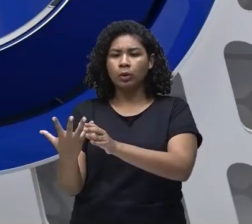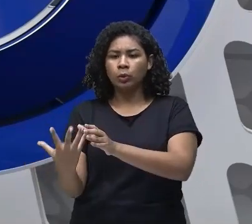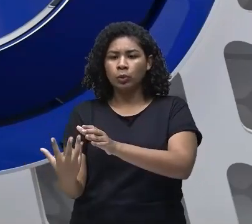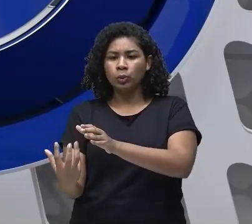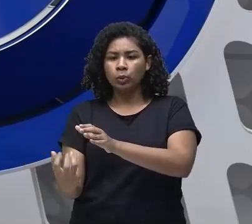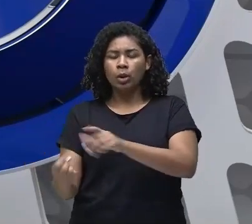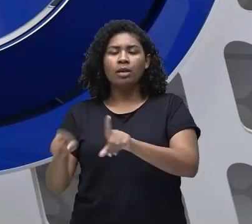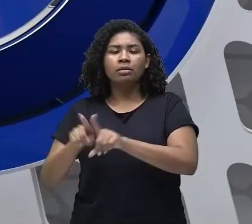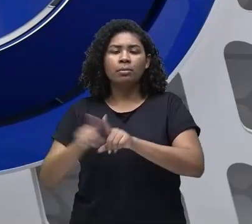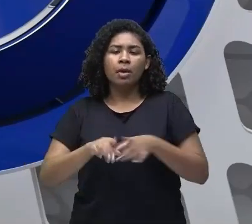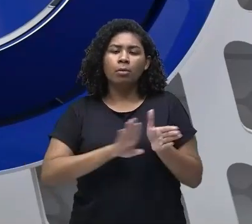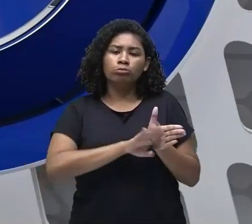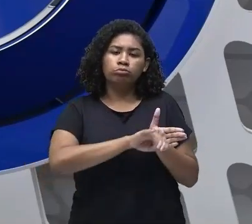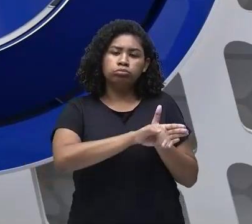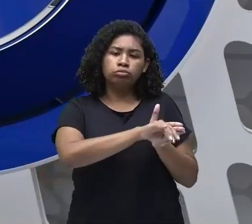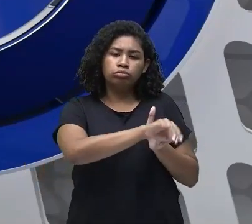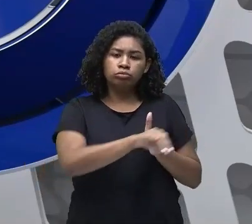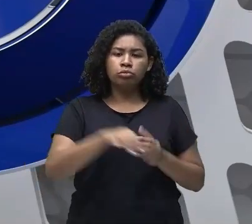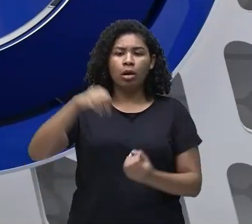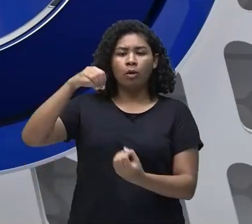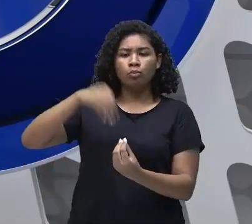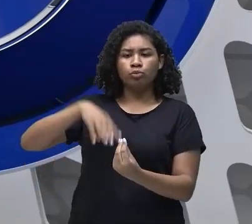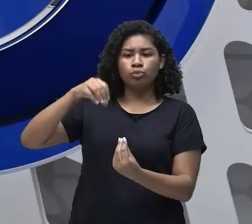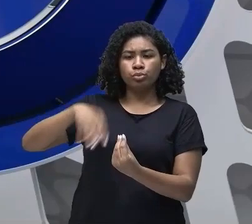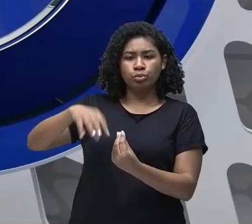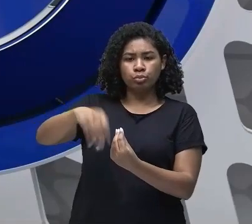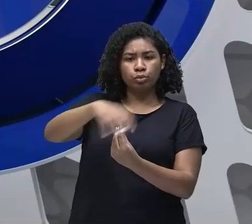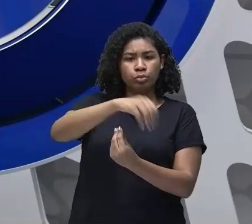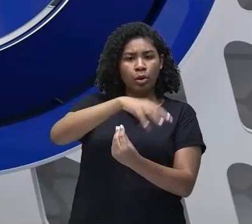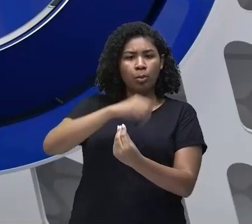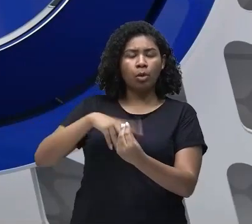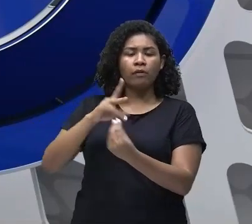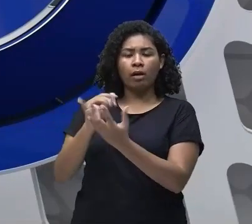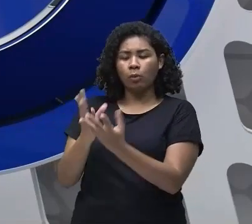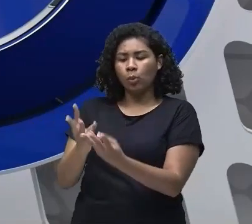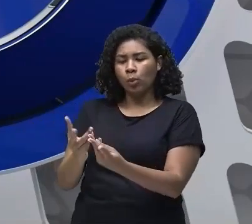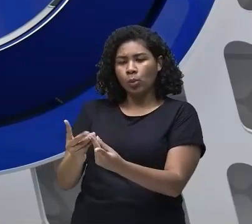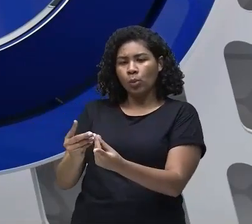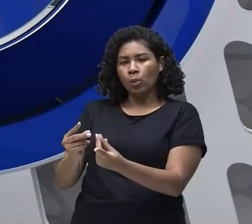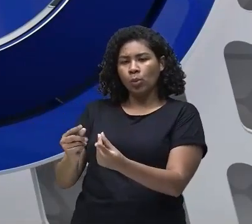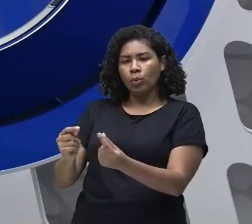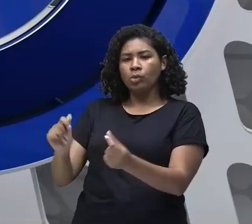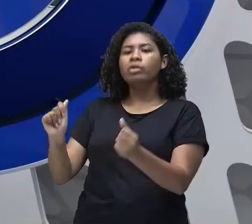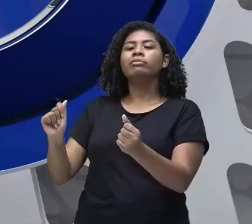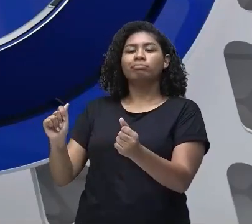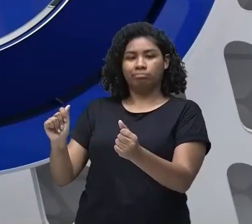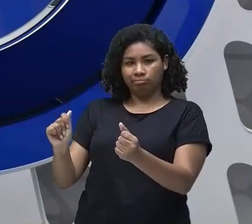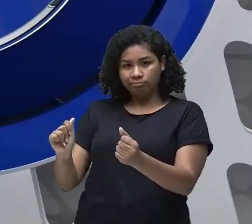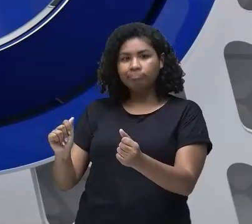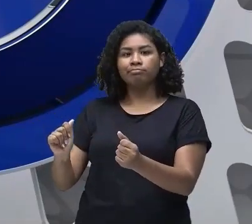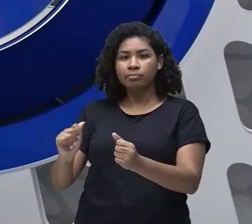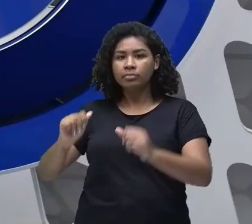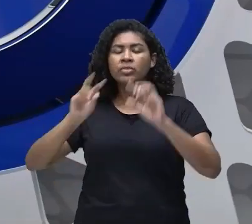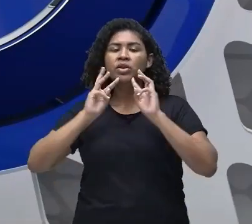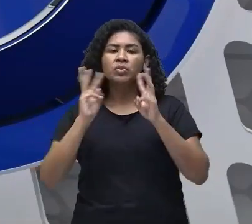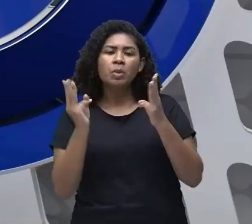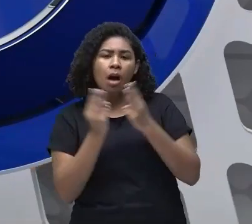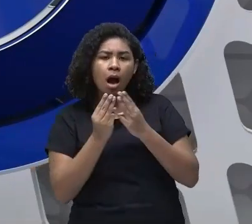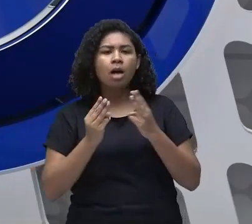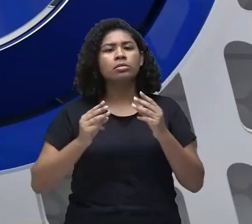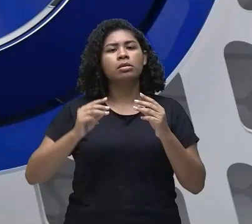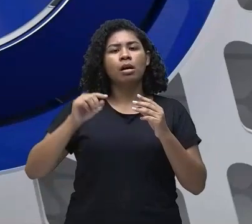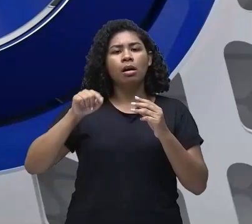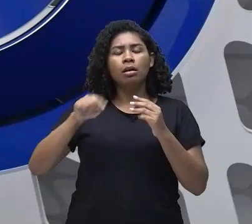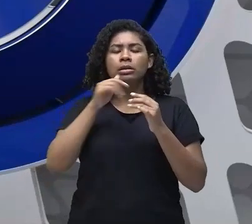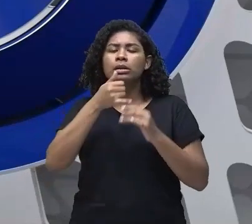e fungos vão consumir aquele corpo e transformar aquela massa, aquela energia, ela vai para o